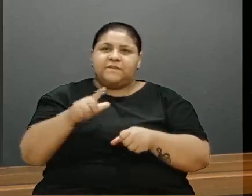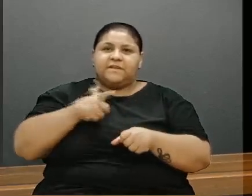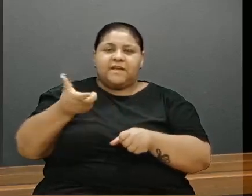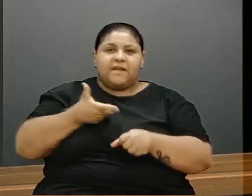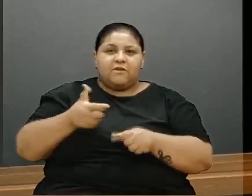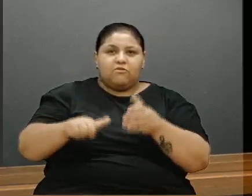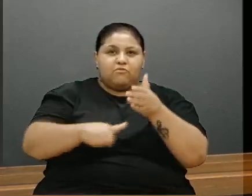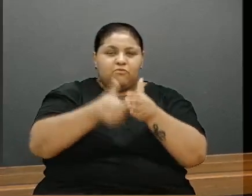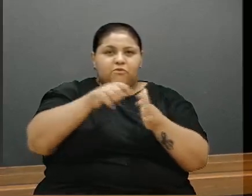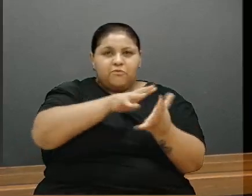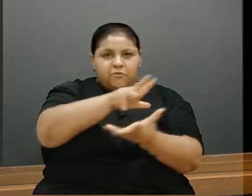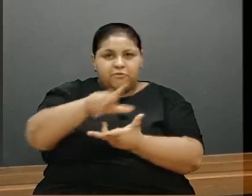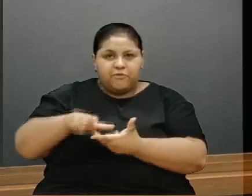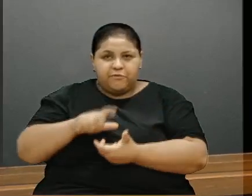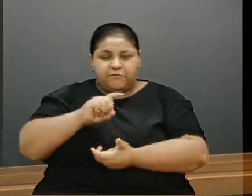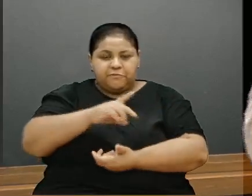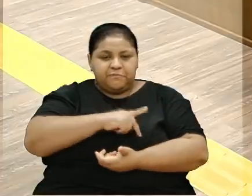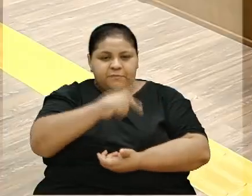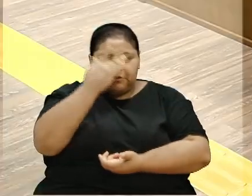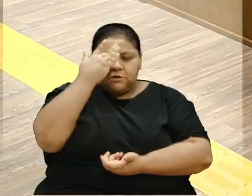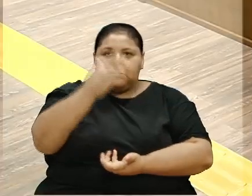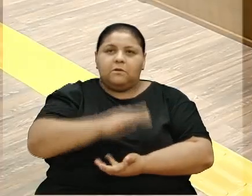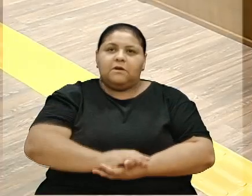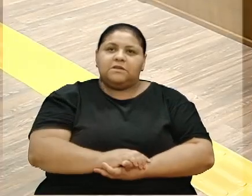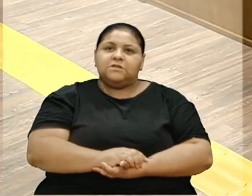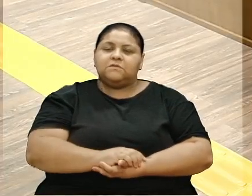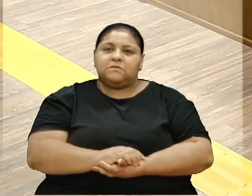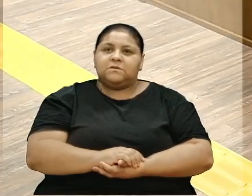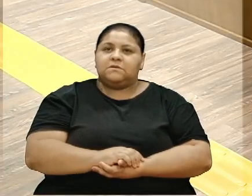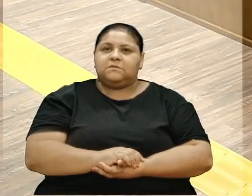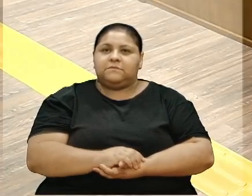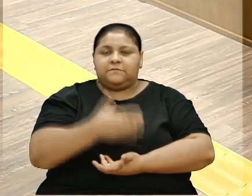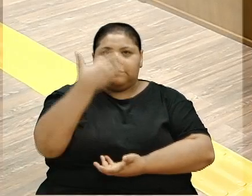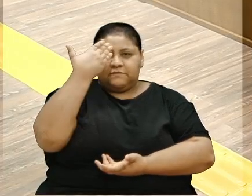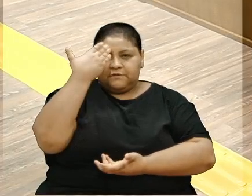justo. É isso, presidente. Muito obrigado. Obrigada, vereador